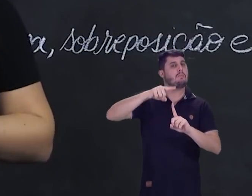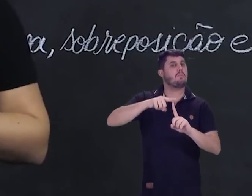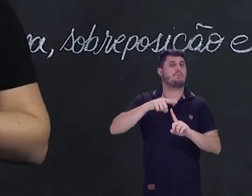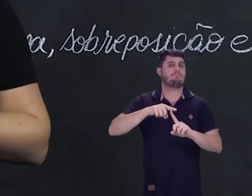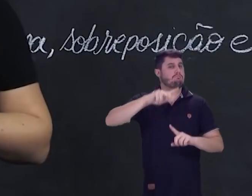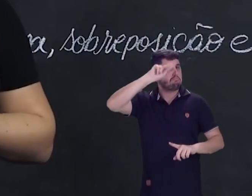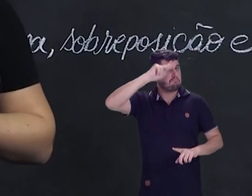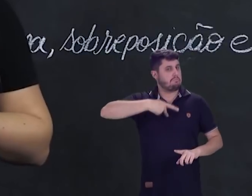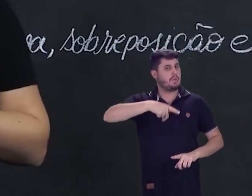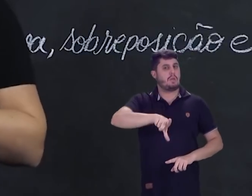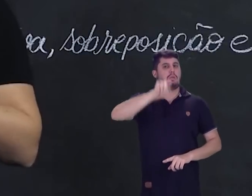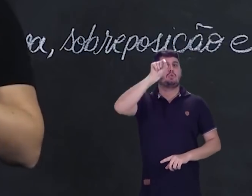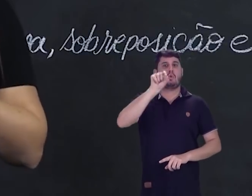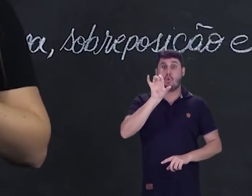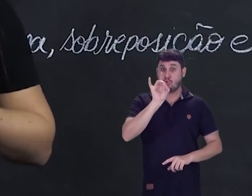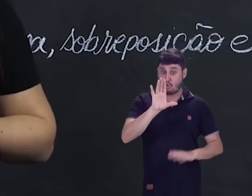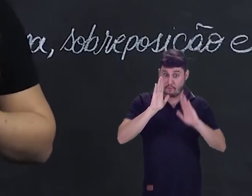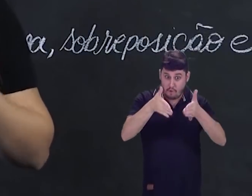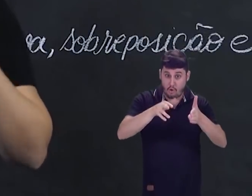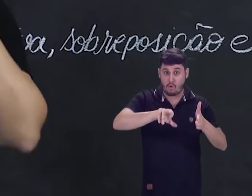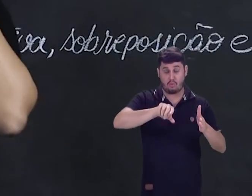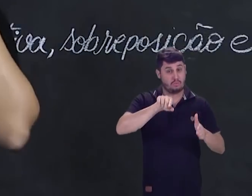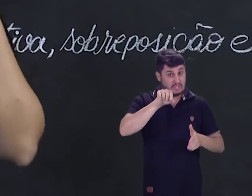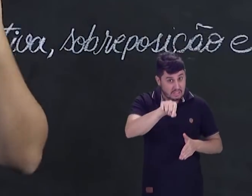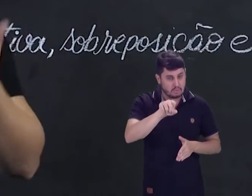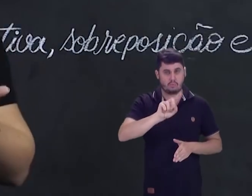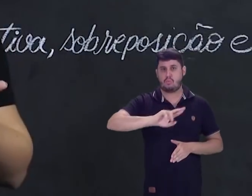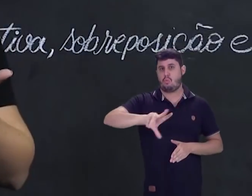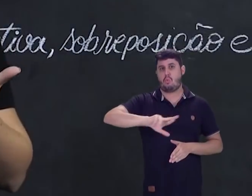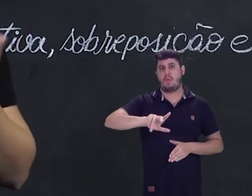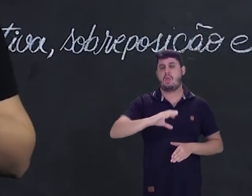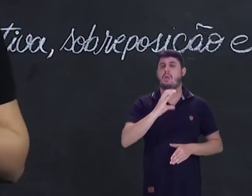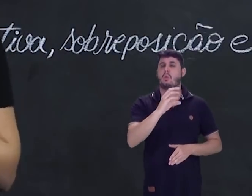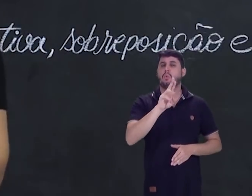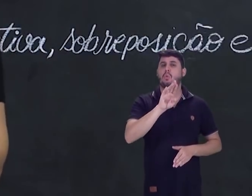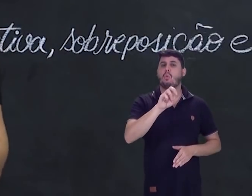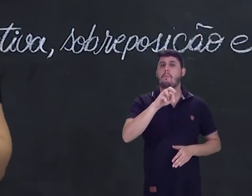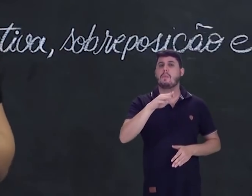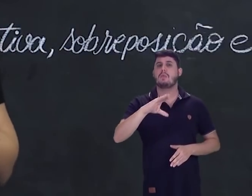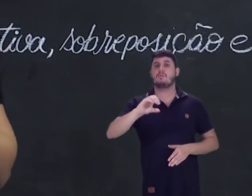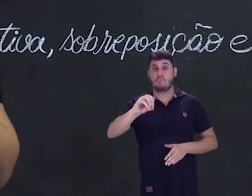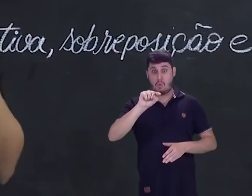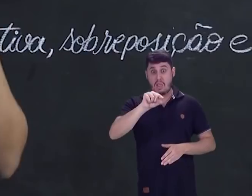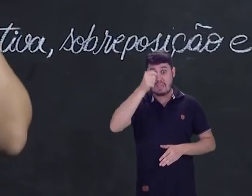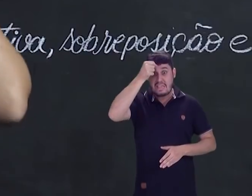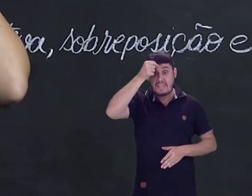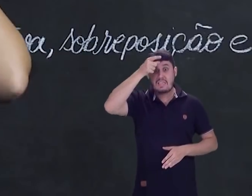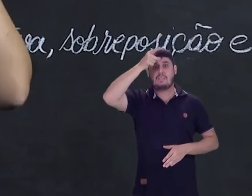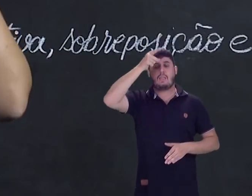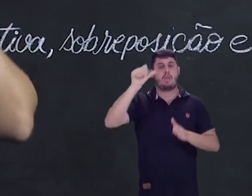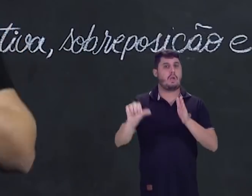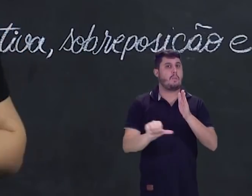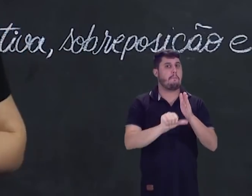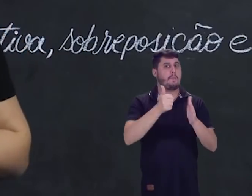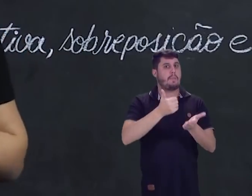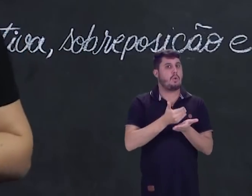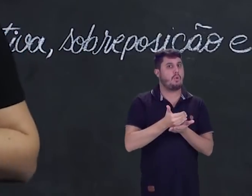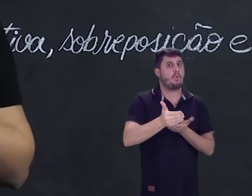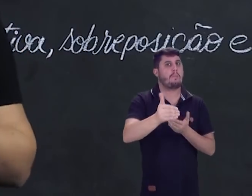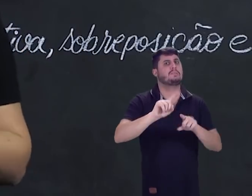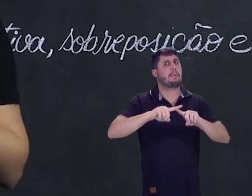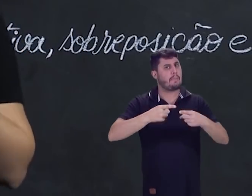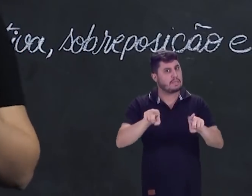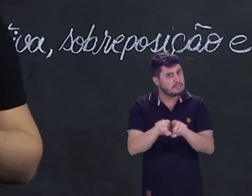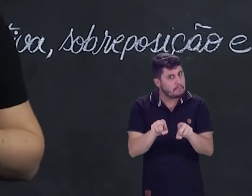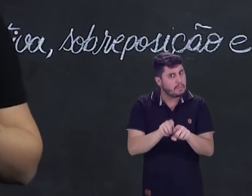seguiu. Ele não trabalhou só com esse estilo, a gente acaba associando ao cubismo porque ele foi o que encabeçou ali o movimento, né?